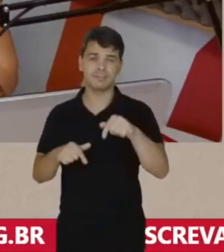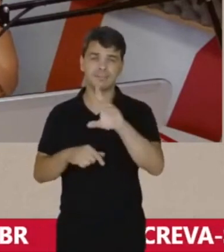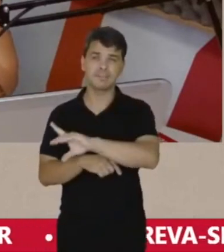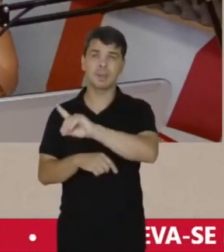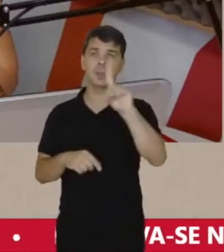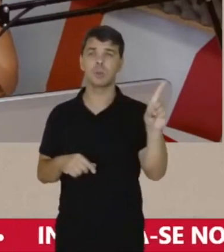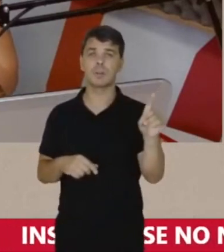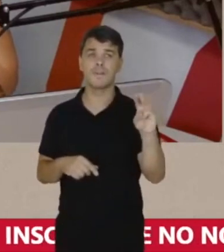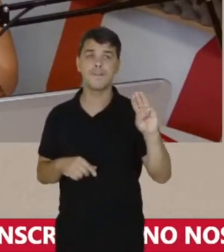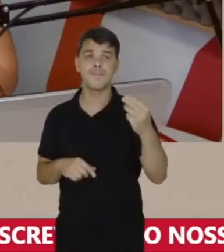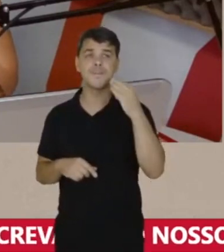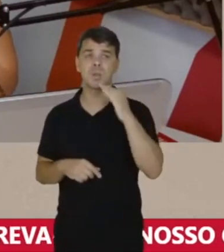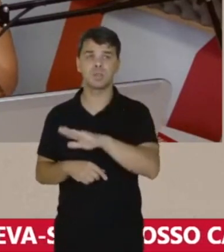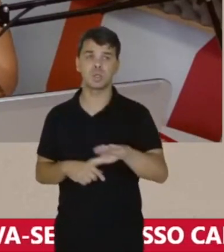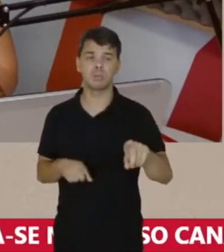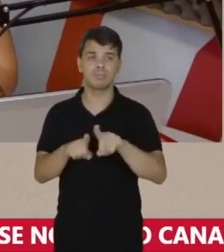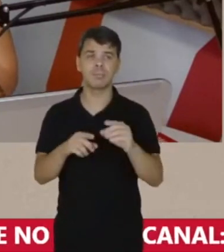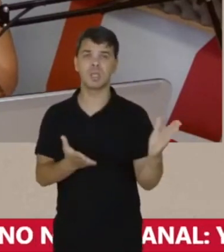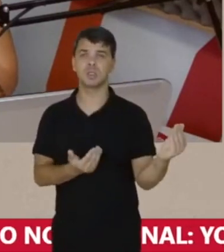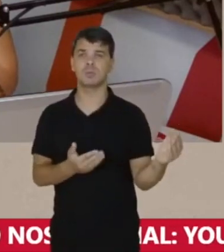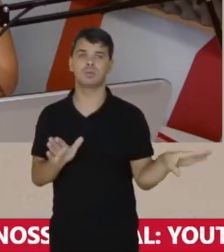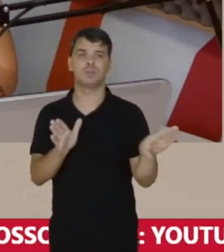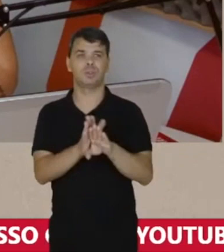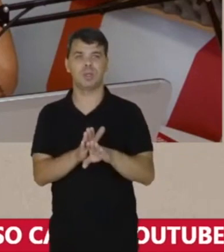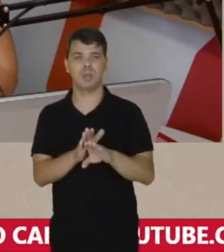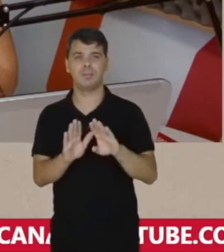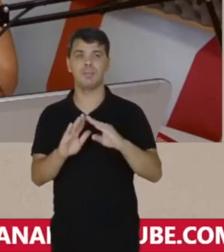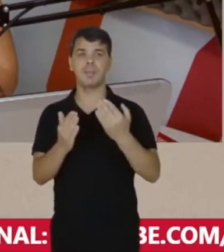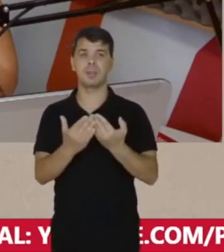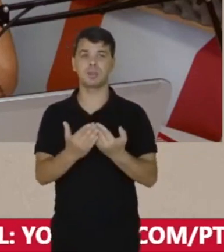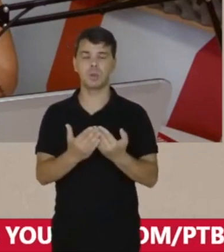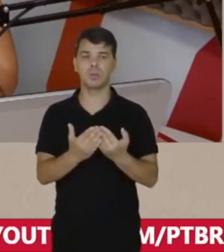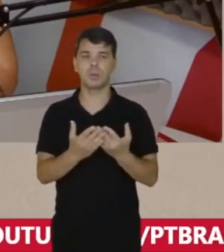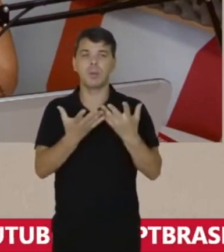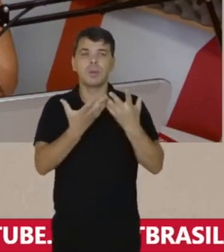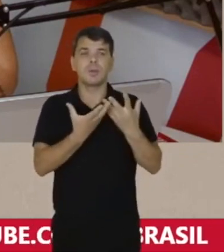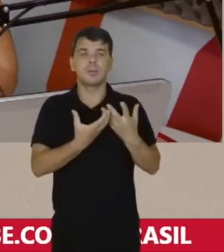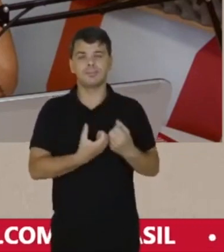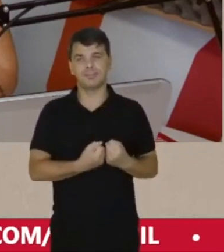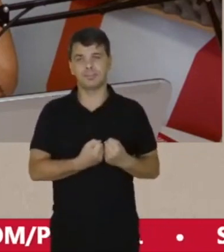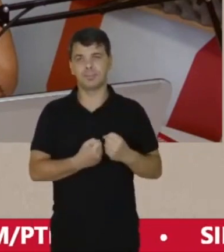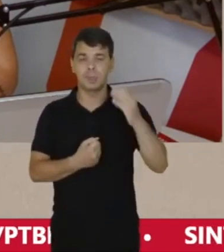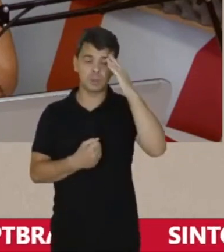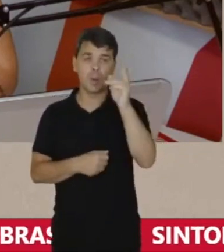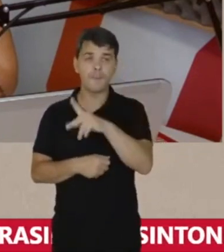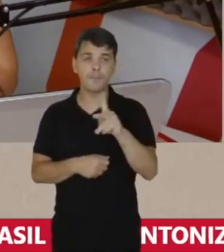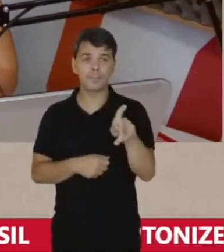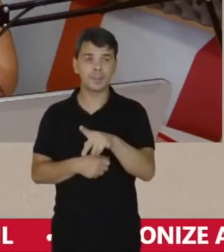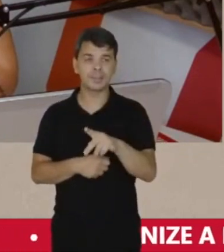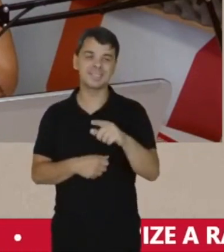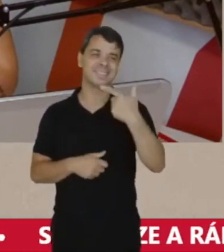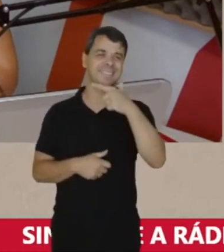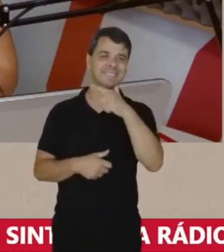quantos milhões de crianças e jovens estão chegando nas escolas e como que é acolhedor, né? A gente tem uma professora que te